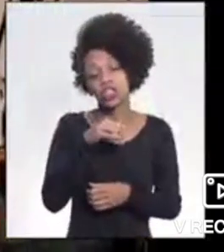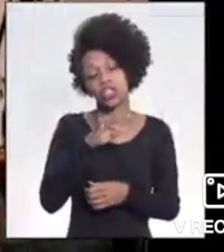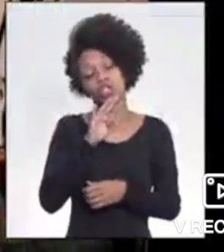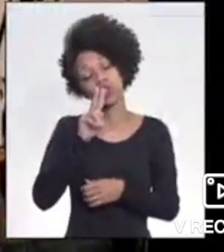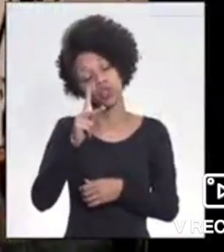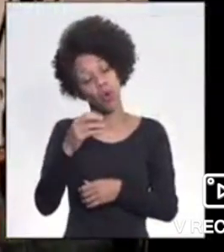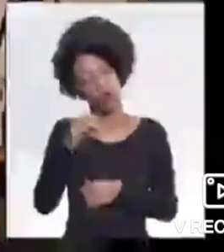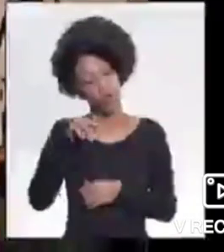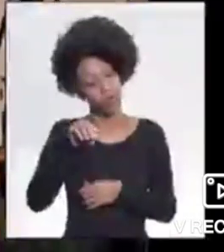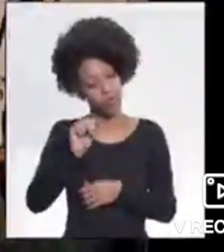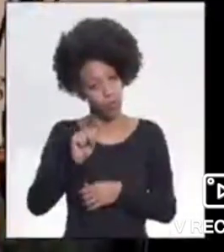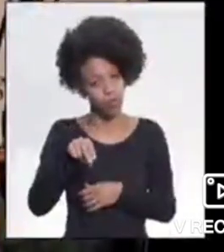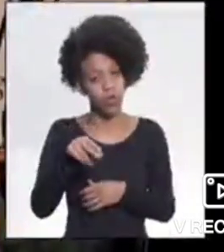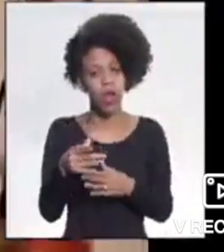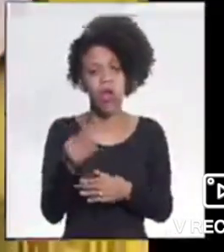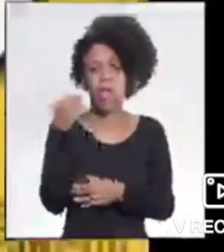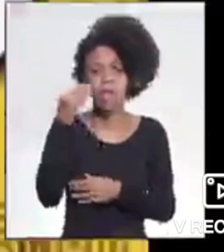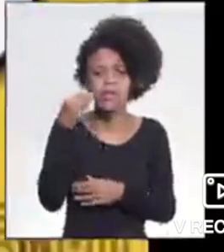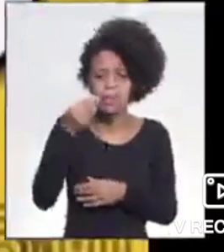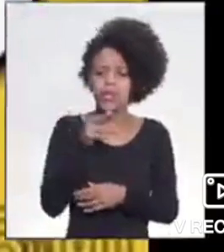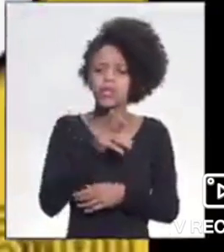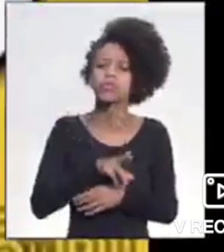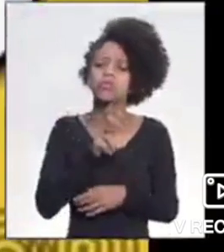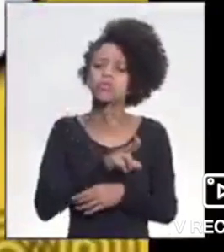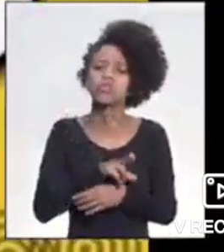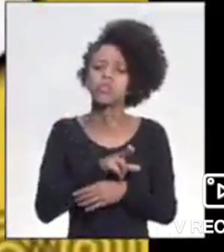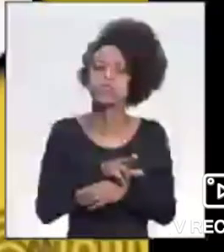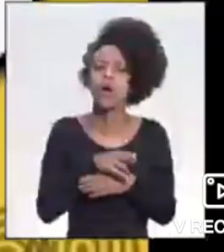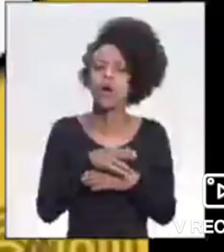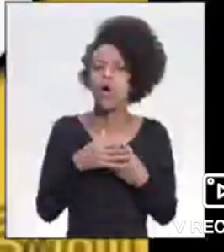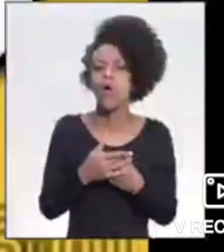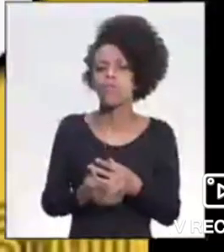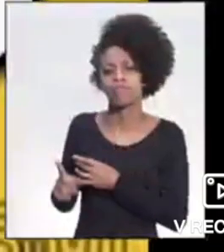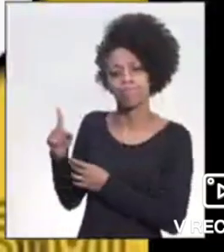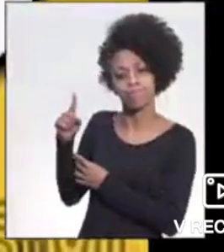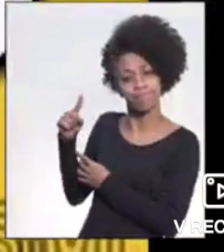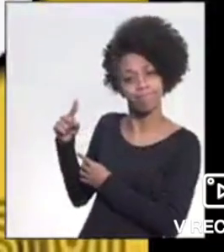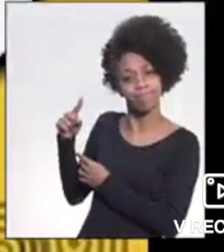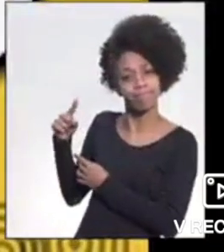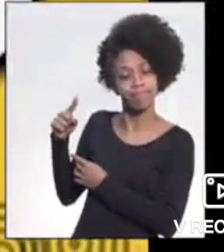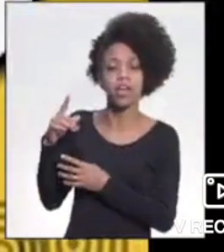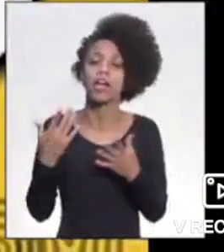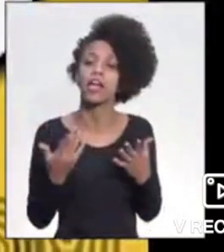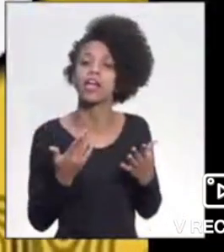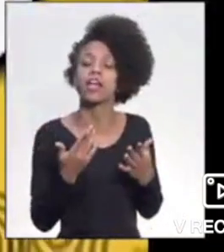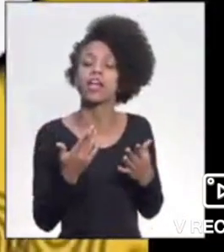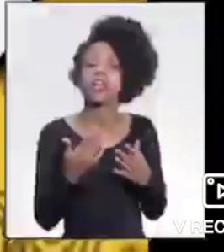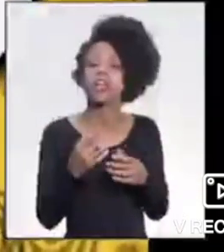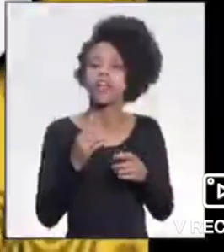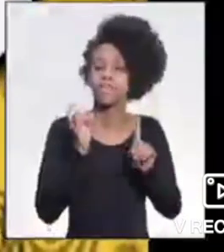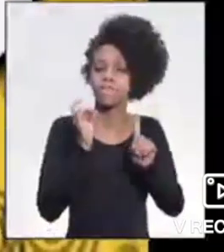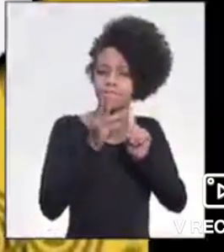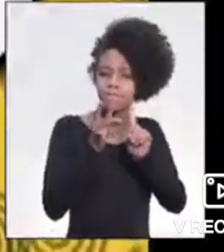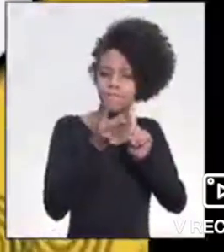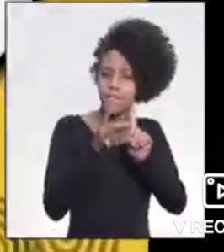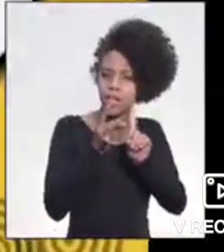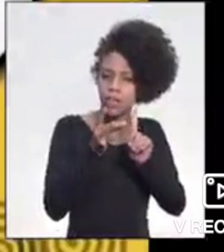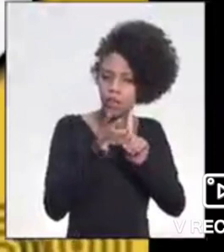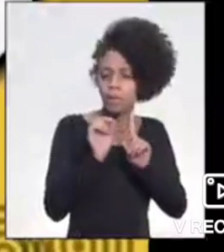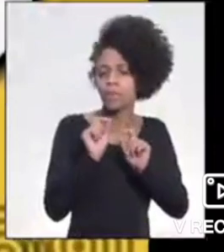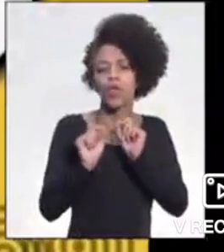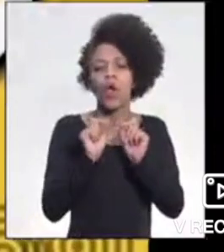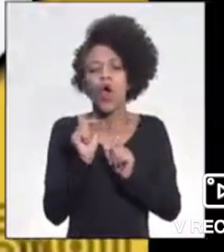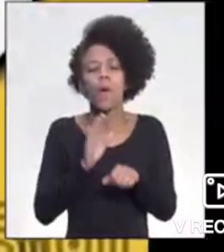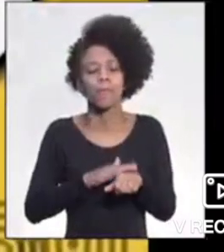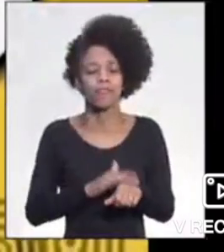para os íntimos, realizou uma experiência utilizando uma ampola feita de vidro ou quartzo chamada de ampola de Crookes. A ampola funciona